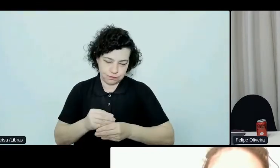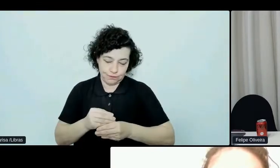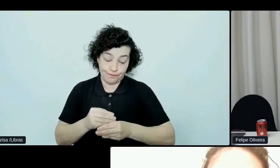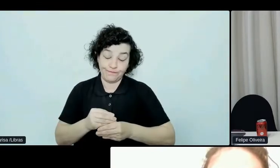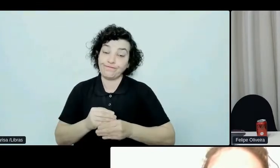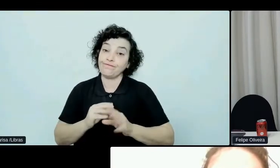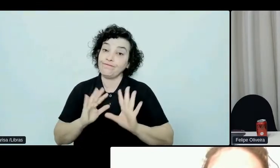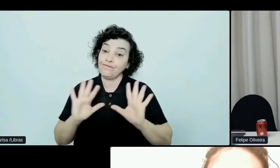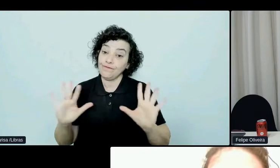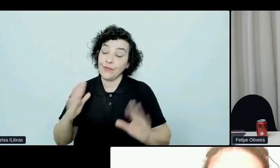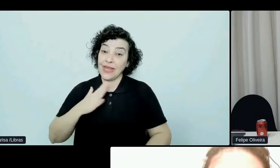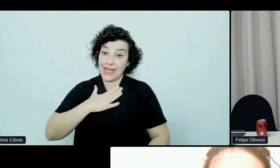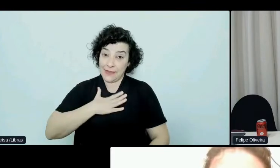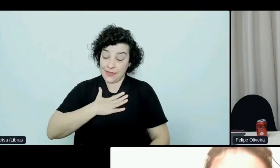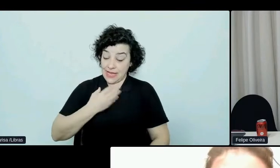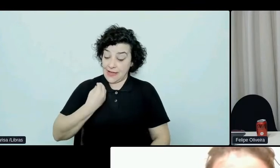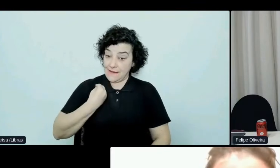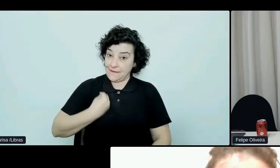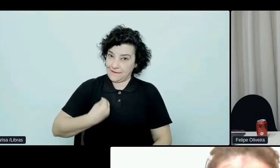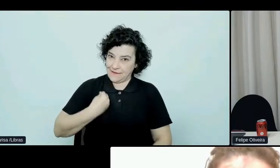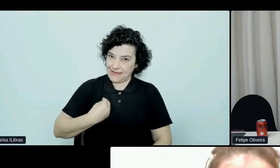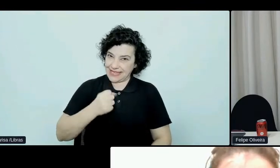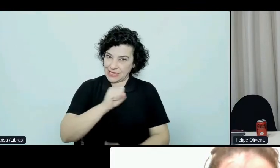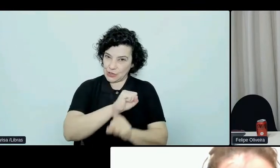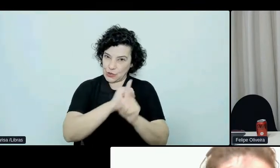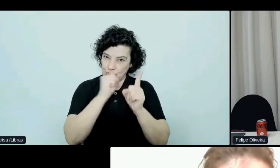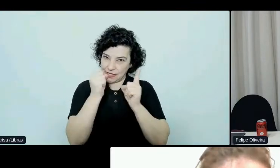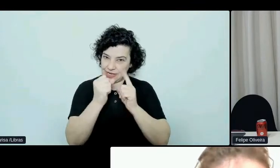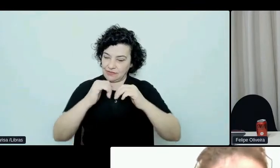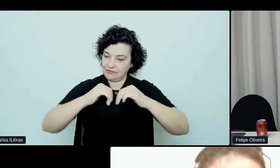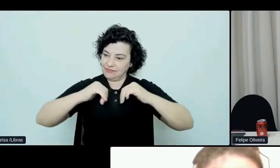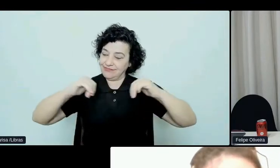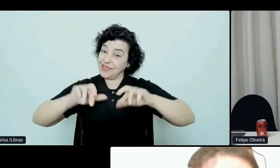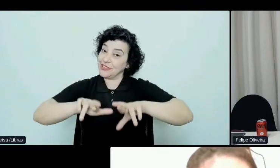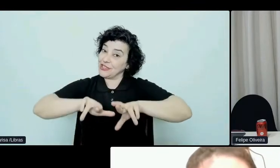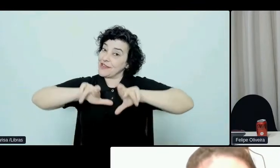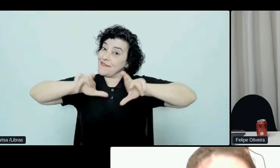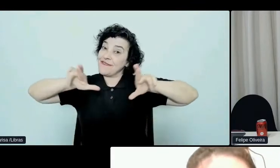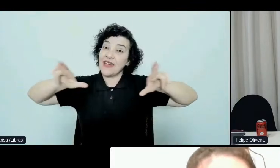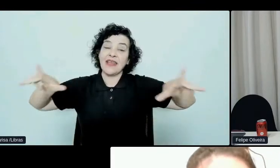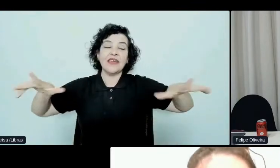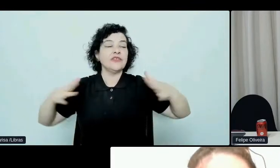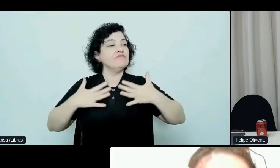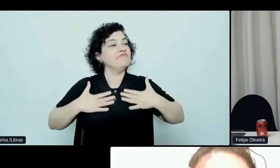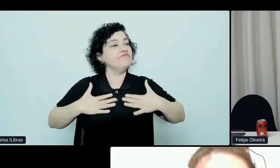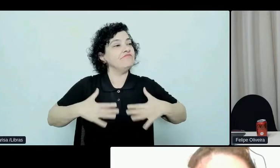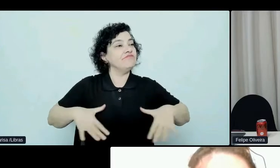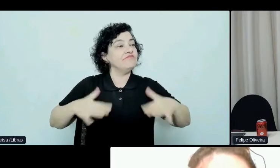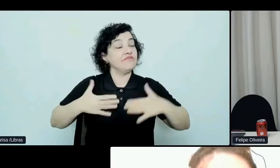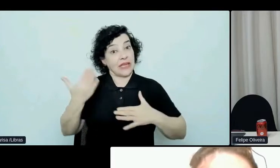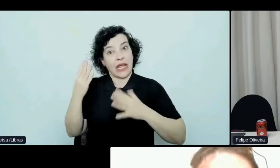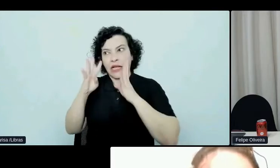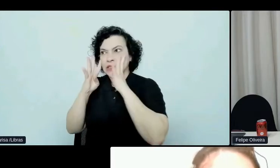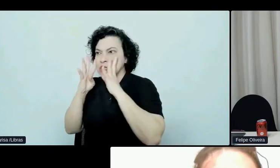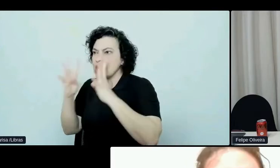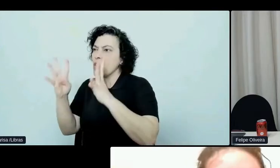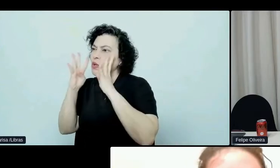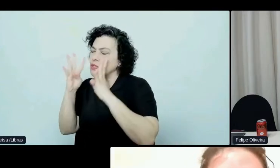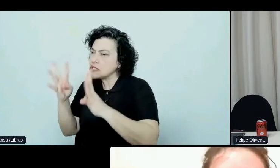psicologia, é o atendimento. Eu estou com o paciente, eu consigo ler tudo que ele fala, as expressões